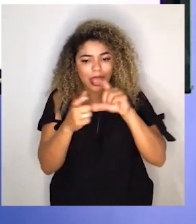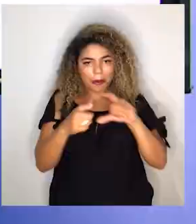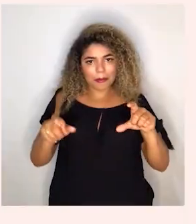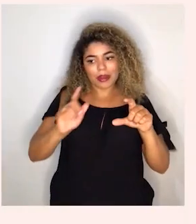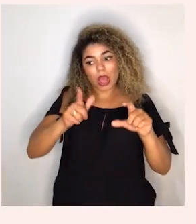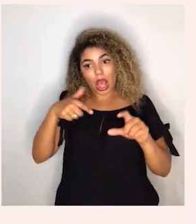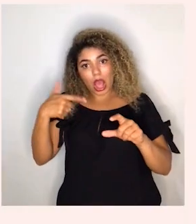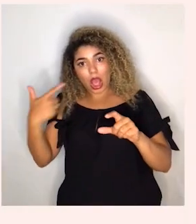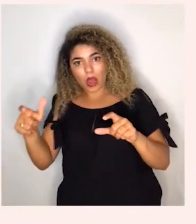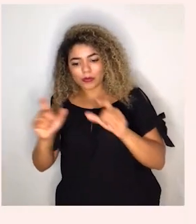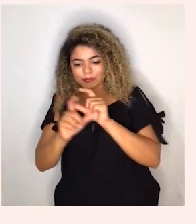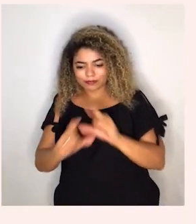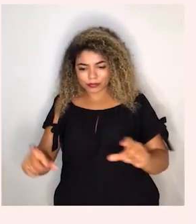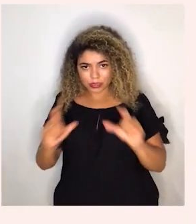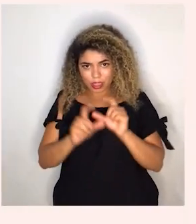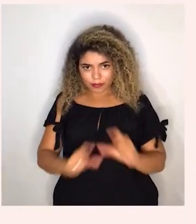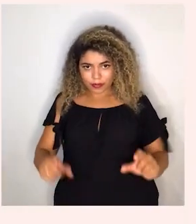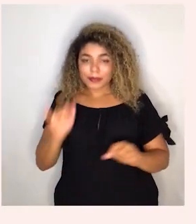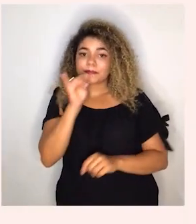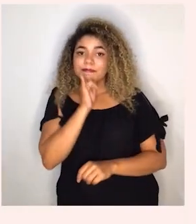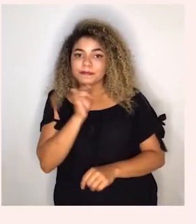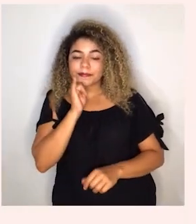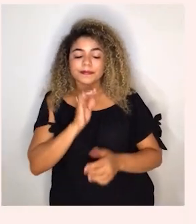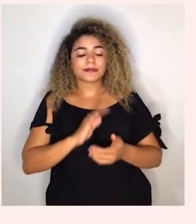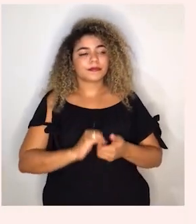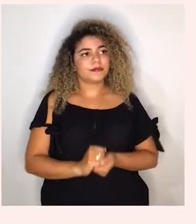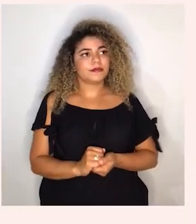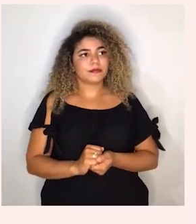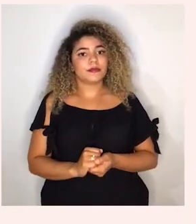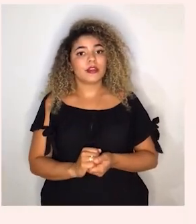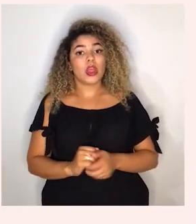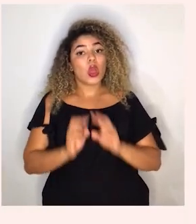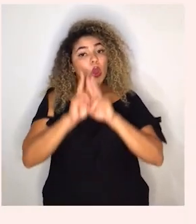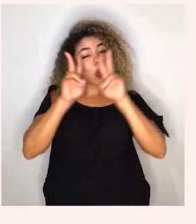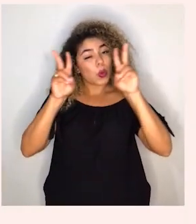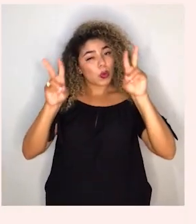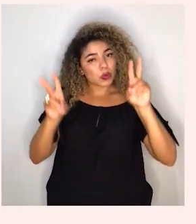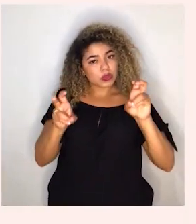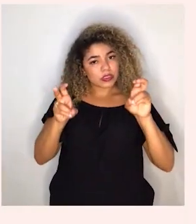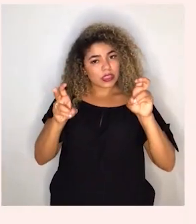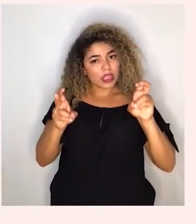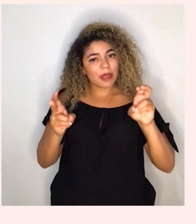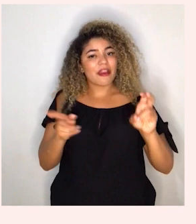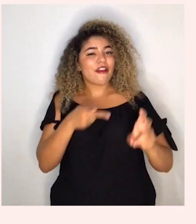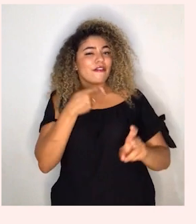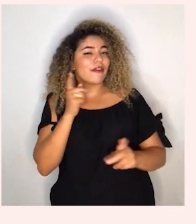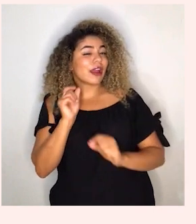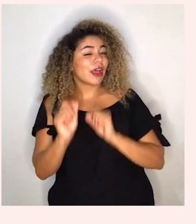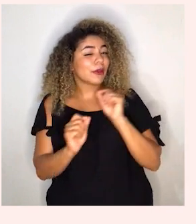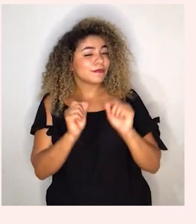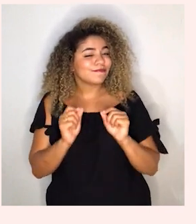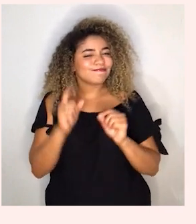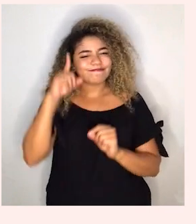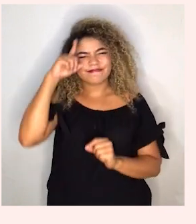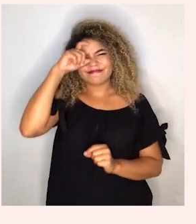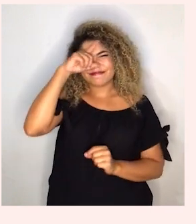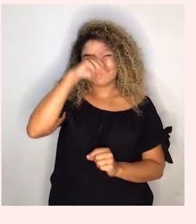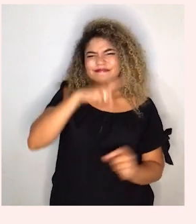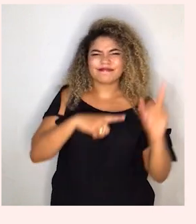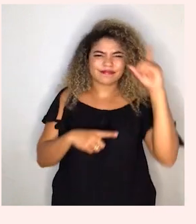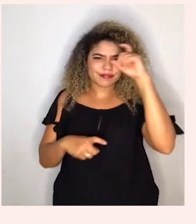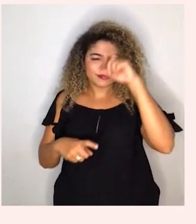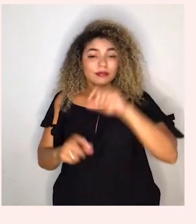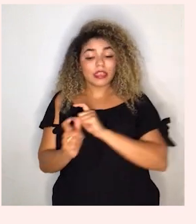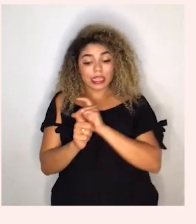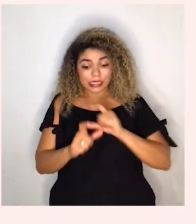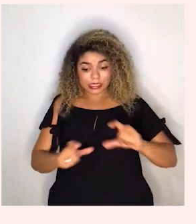seguinte. Vejamos alguns exemplos. Os temas sobre os quais falamos são complexos.